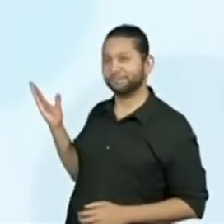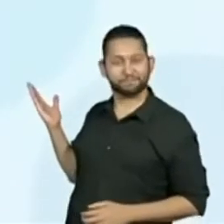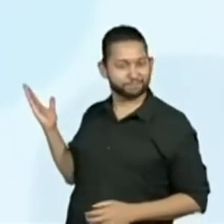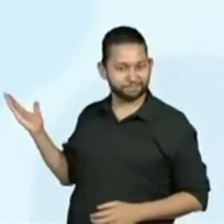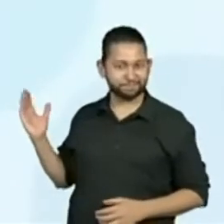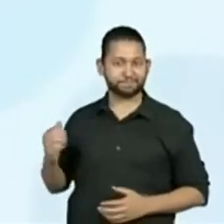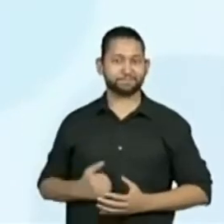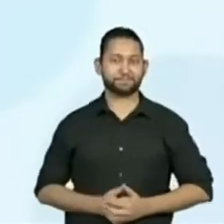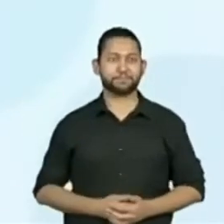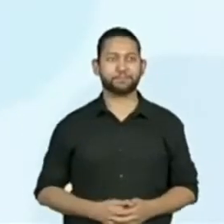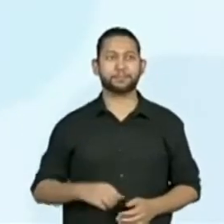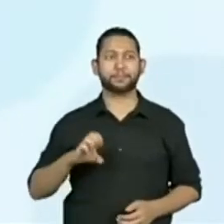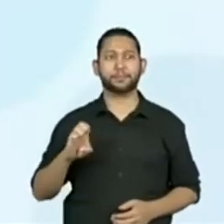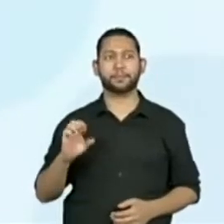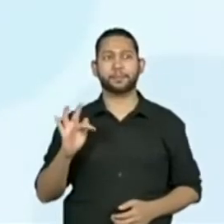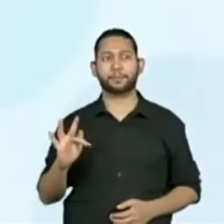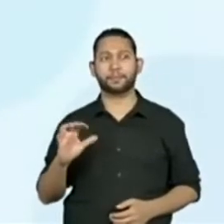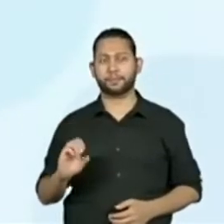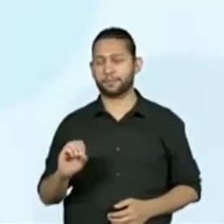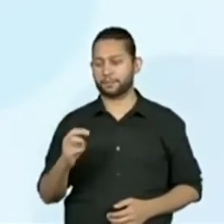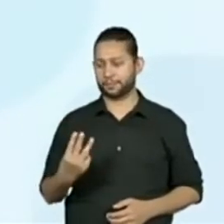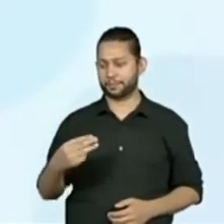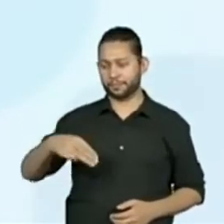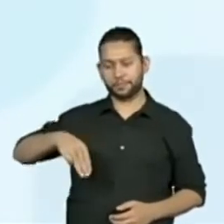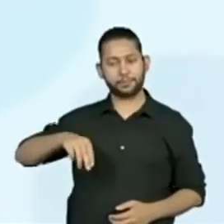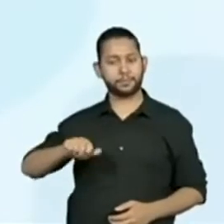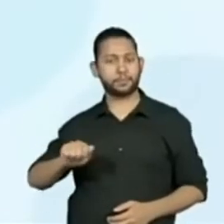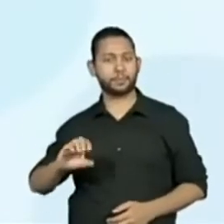na telinha, EF03,